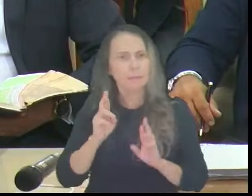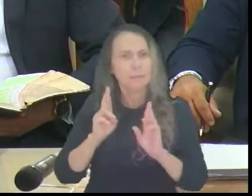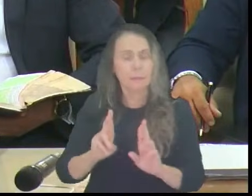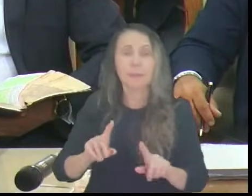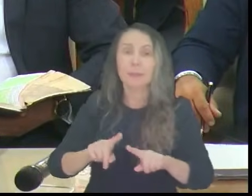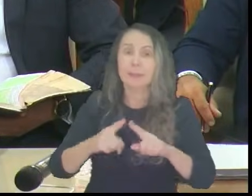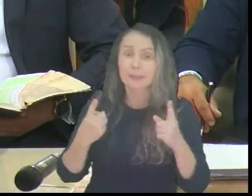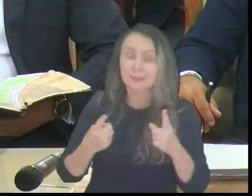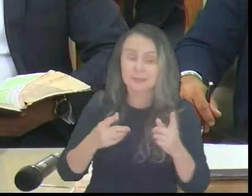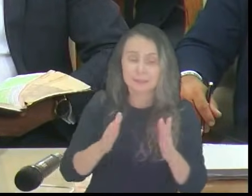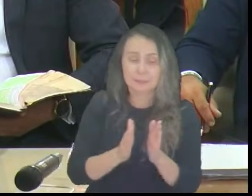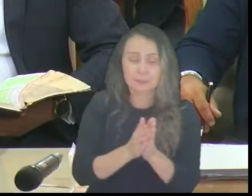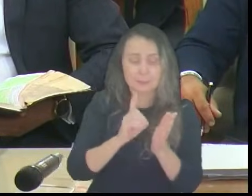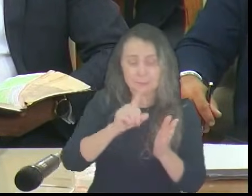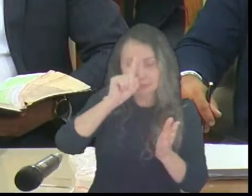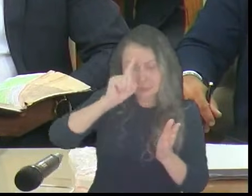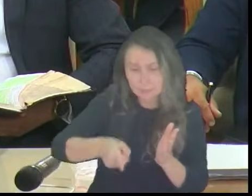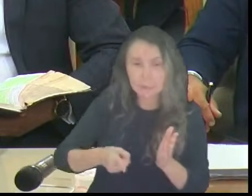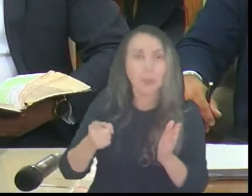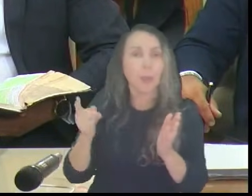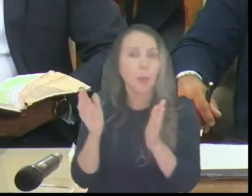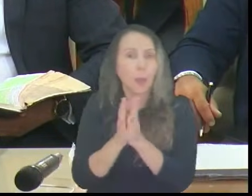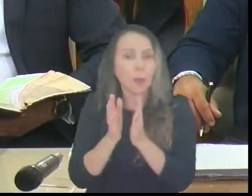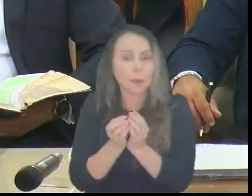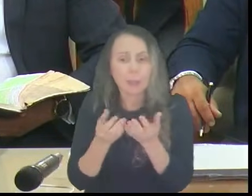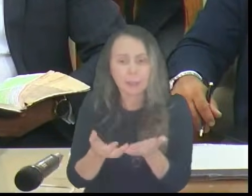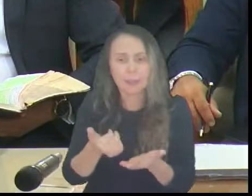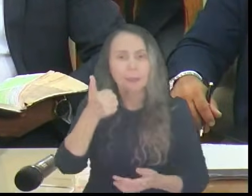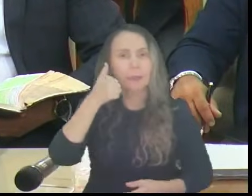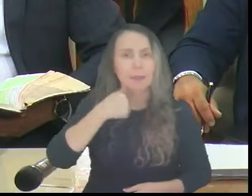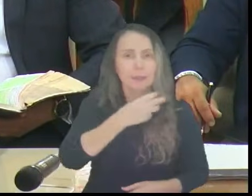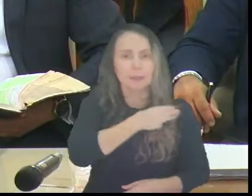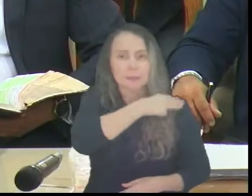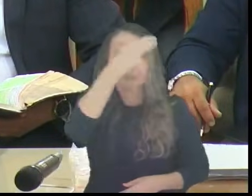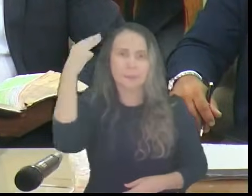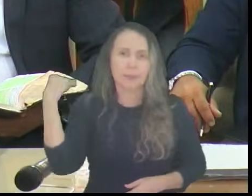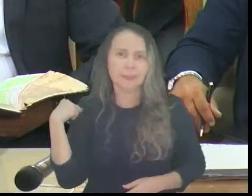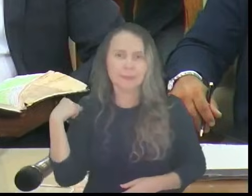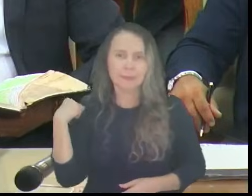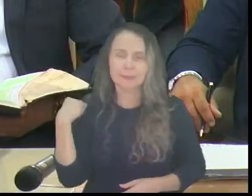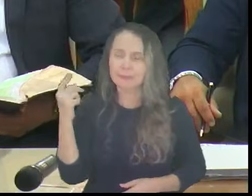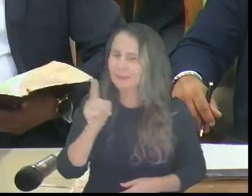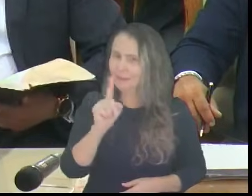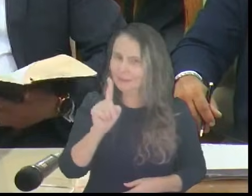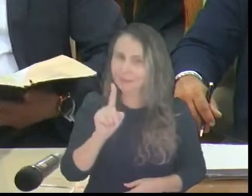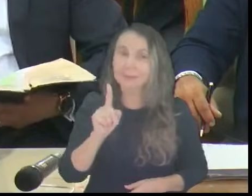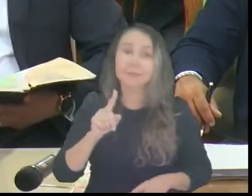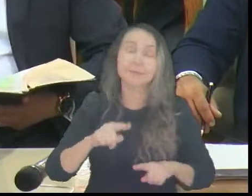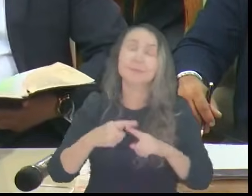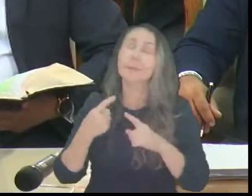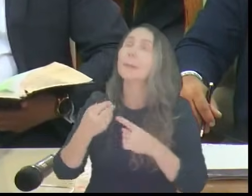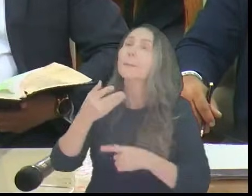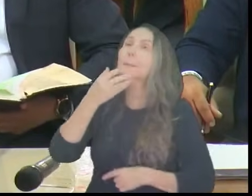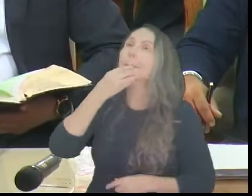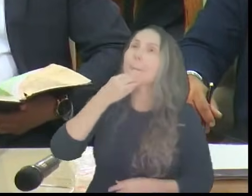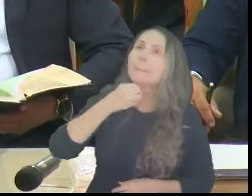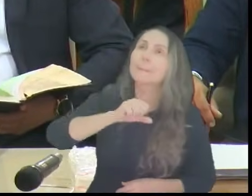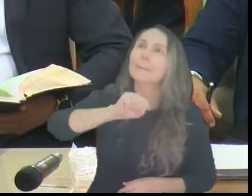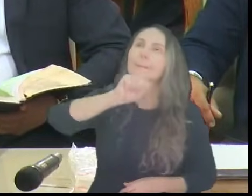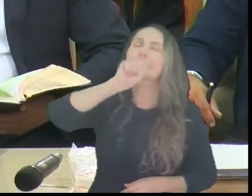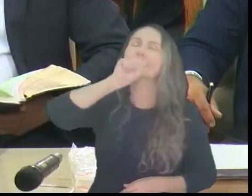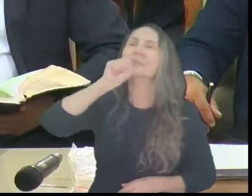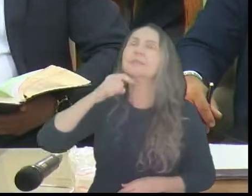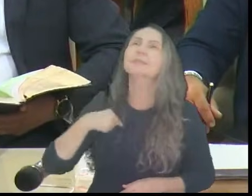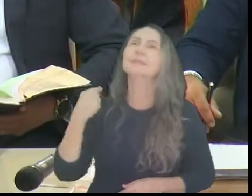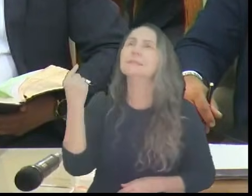a Bíblia não manda orar a Virgem. Jesus disse: quando orardes, dizei assim: Pai nosso, que estás nos